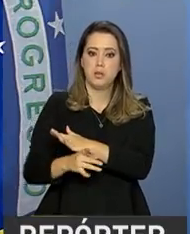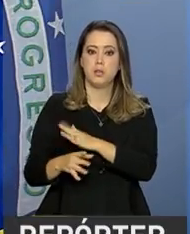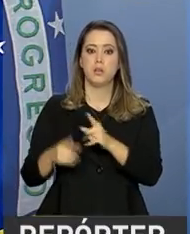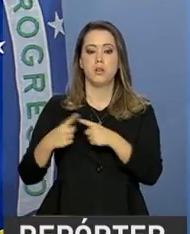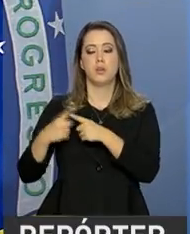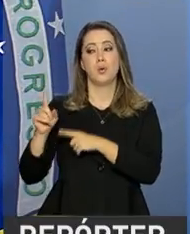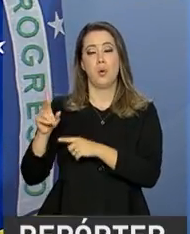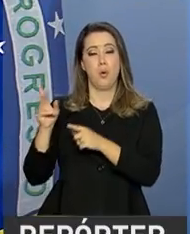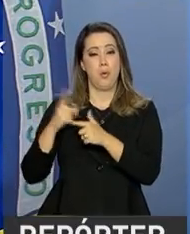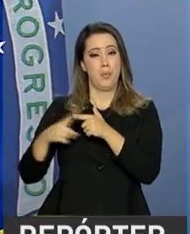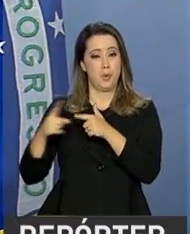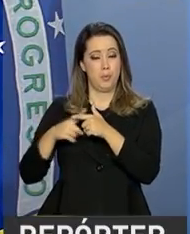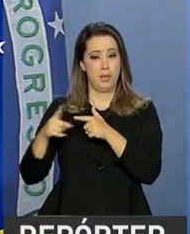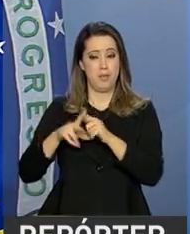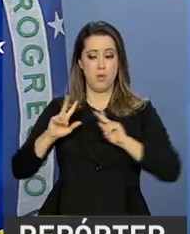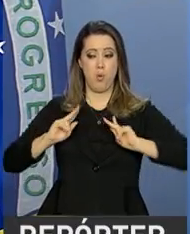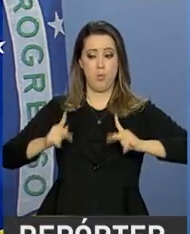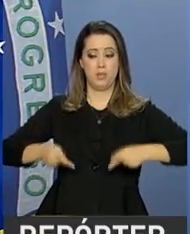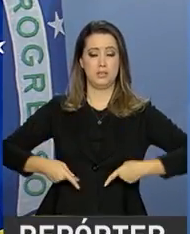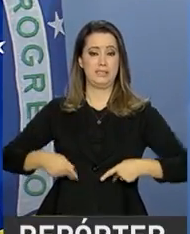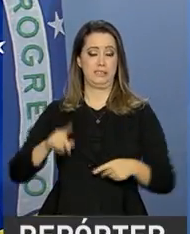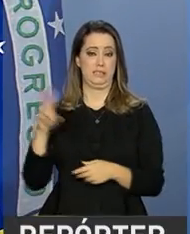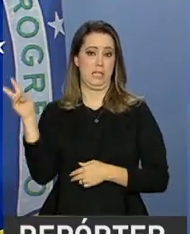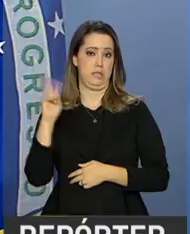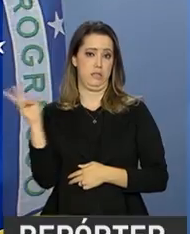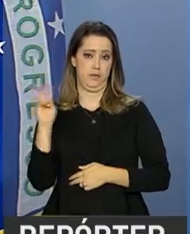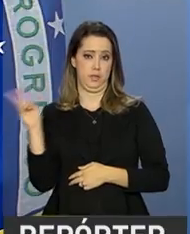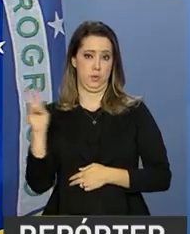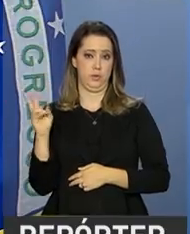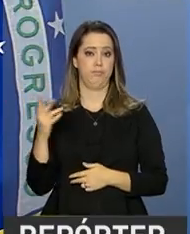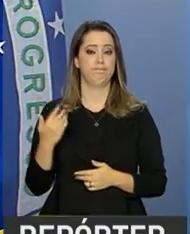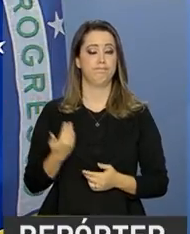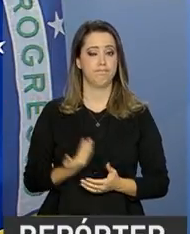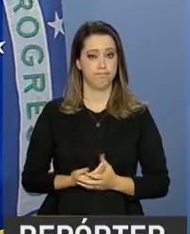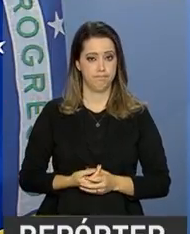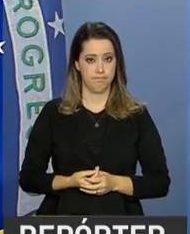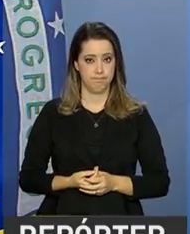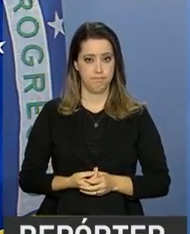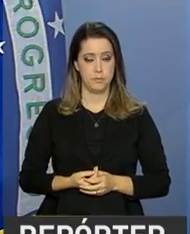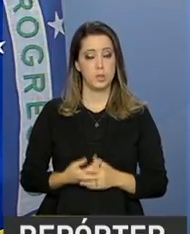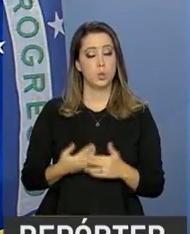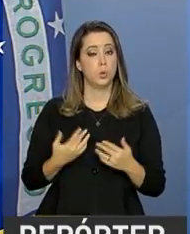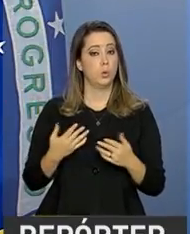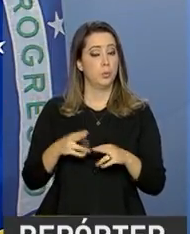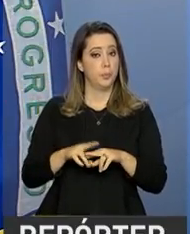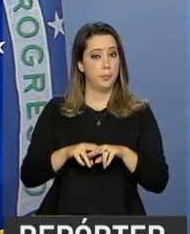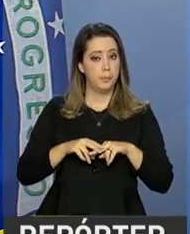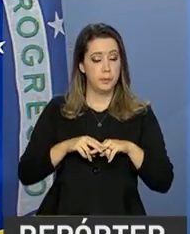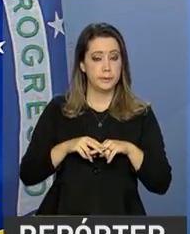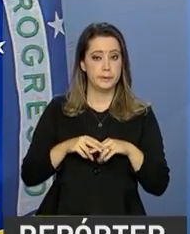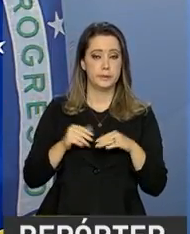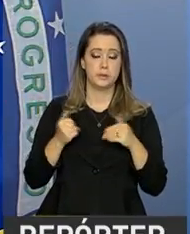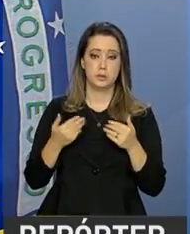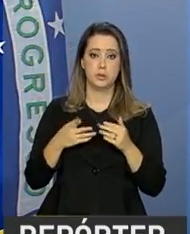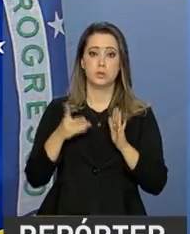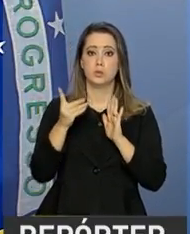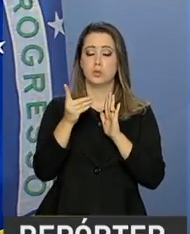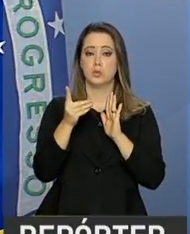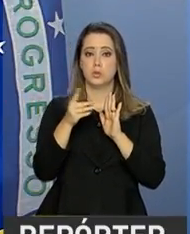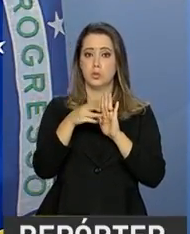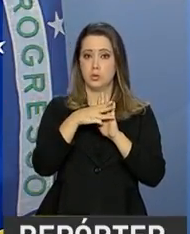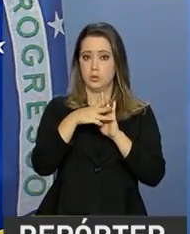por crise humanitária na república bolivariana da venezuela em vista dessa situação editou medida